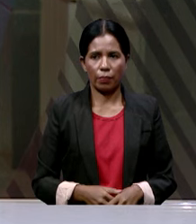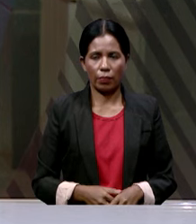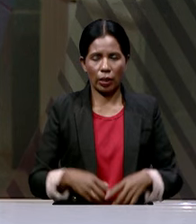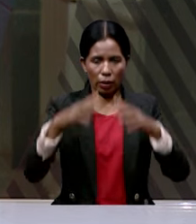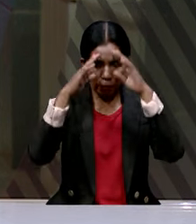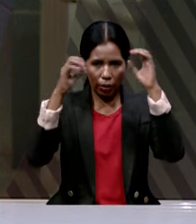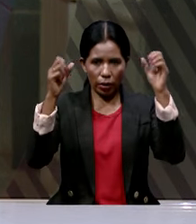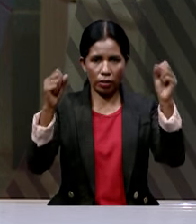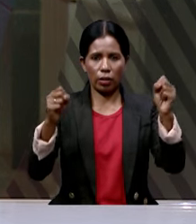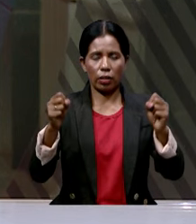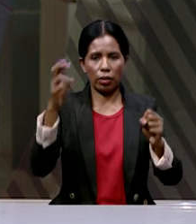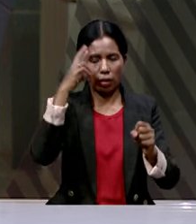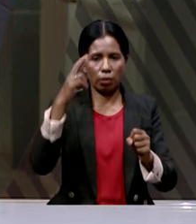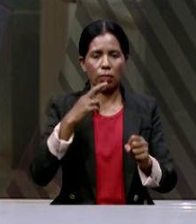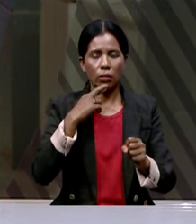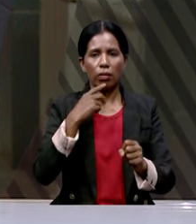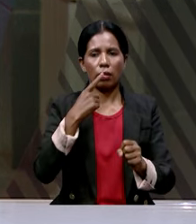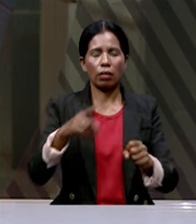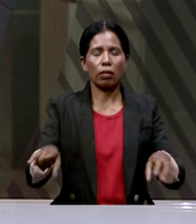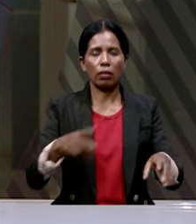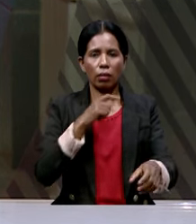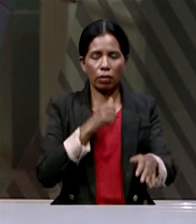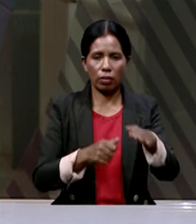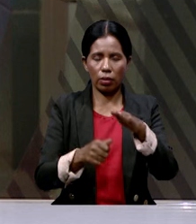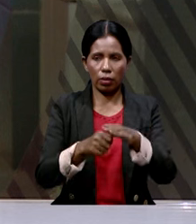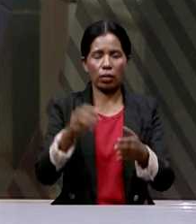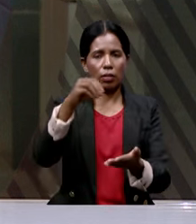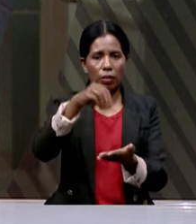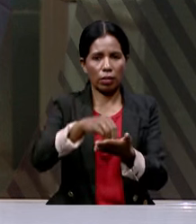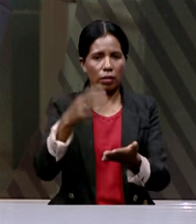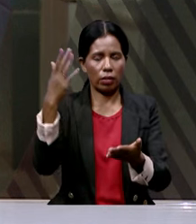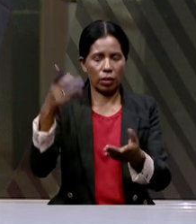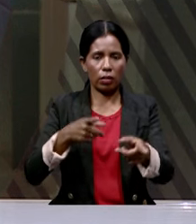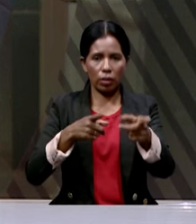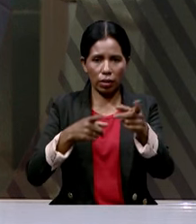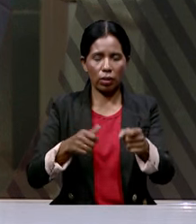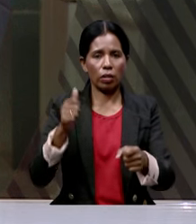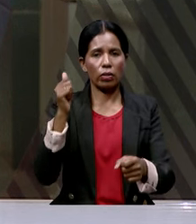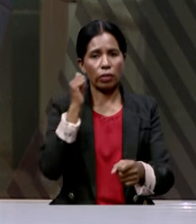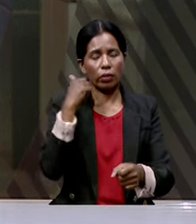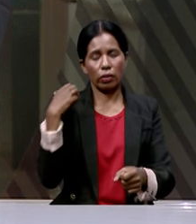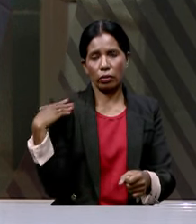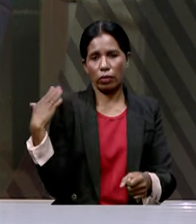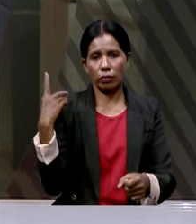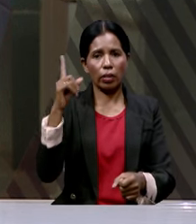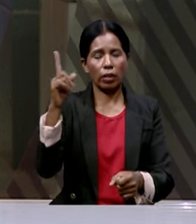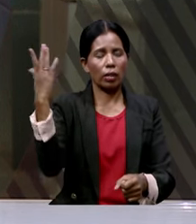Presidente da República preocupa o acto membro do serviço secreto nebe alegadamente tiro jovem Ida Iha